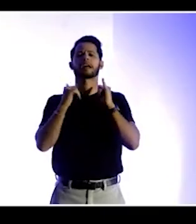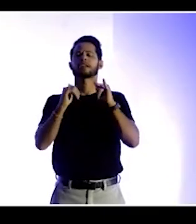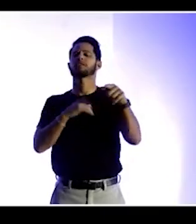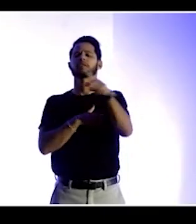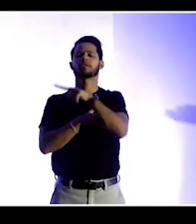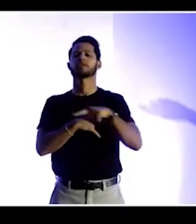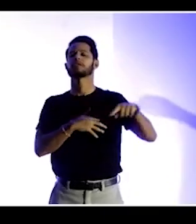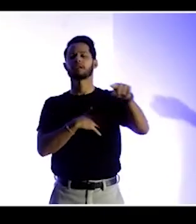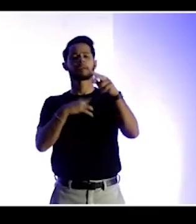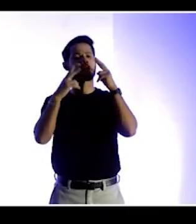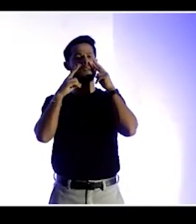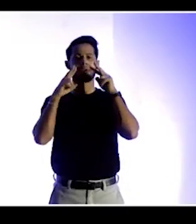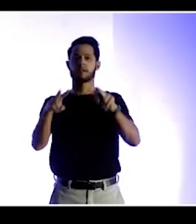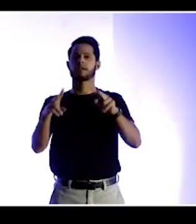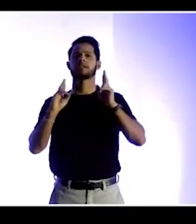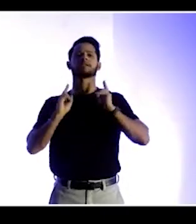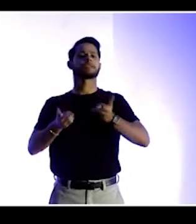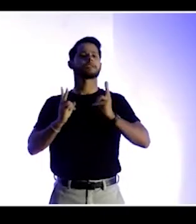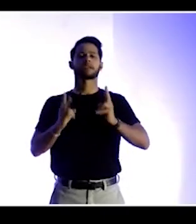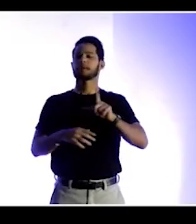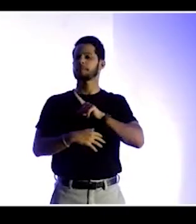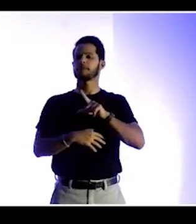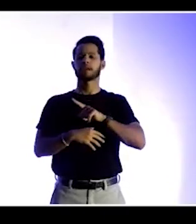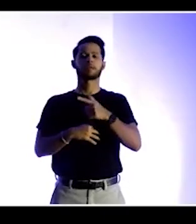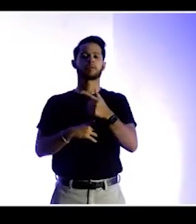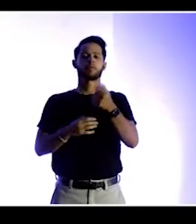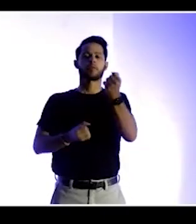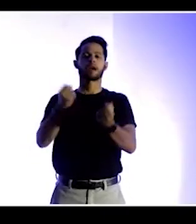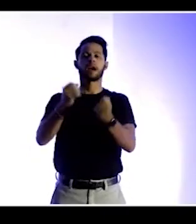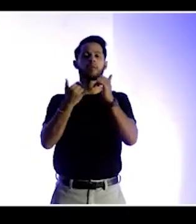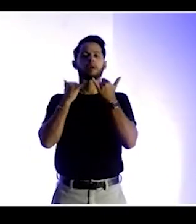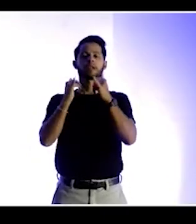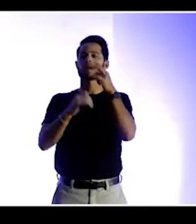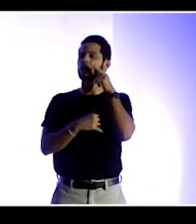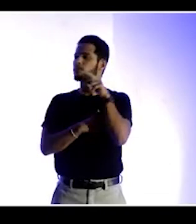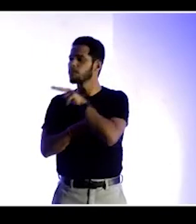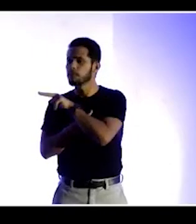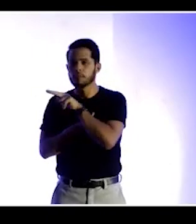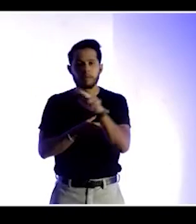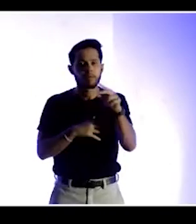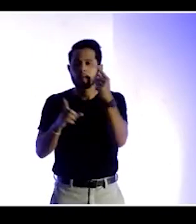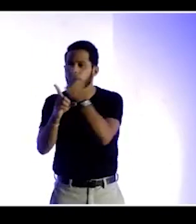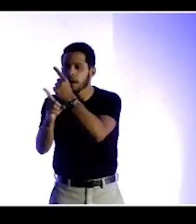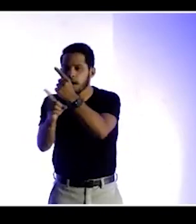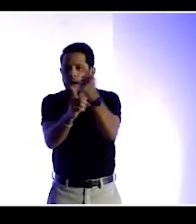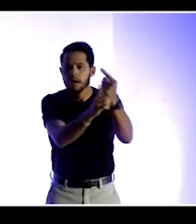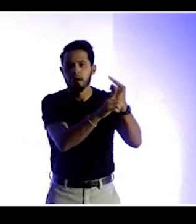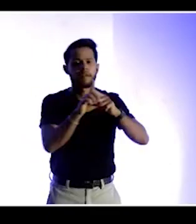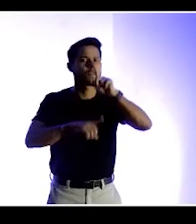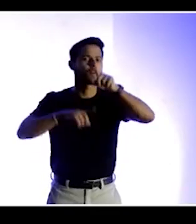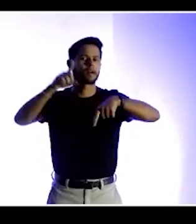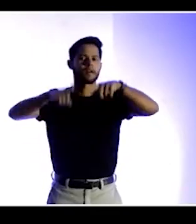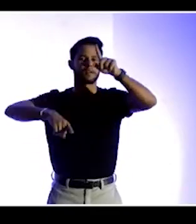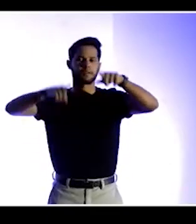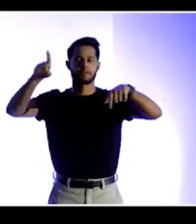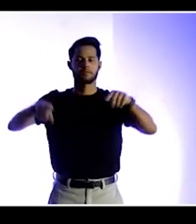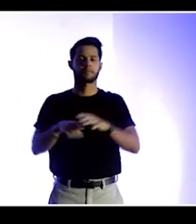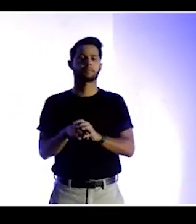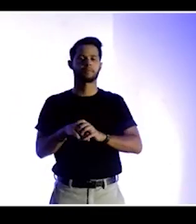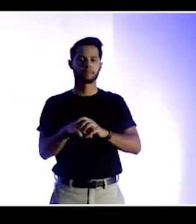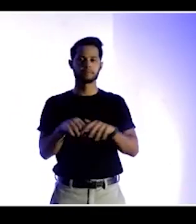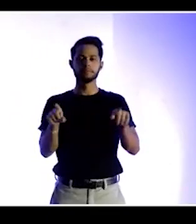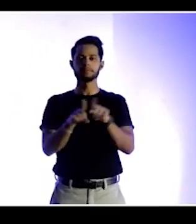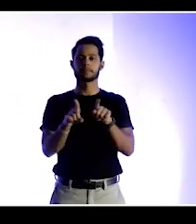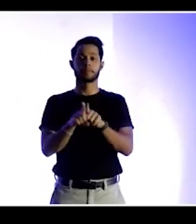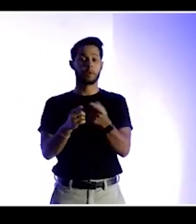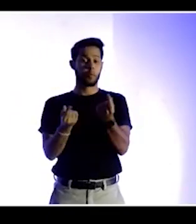seu campo de visão vai ter um carro elétrico. Tá. Muito lindo e maravilhoso. São quietinhos, o custo de